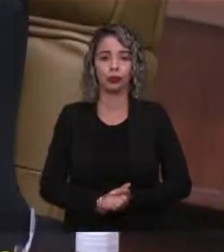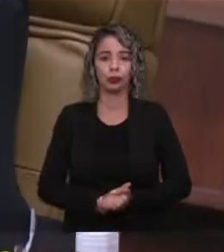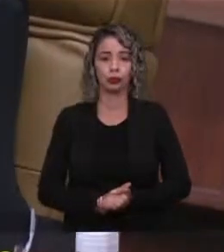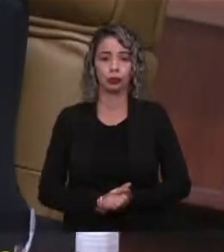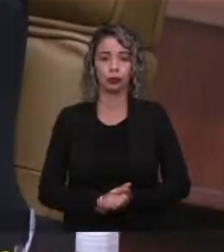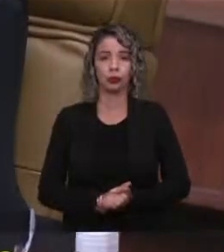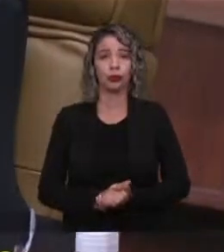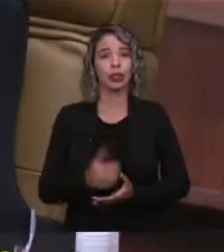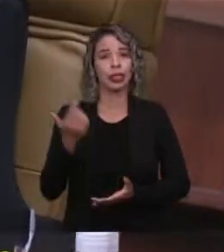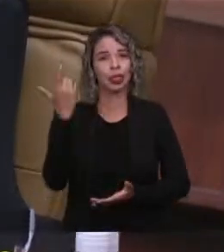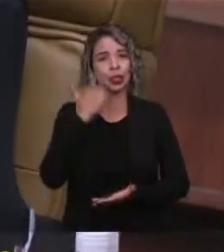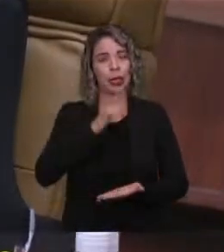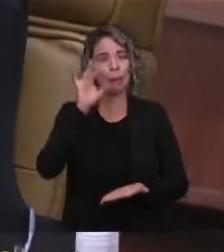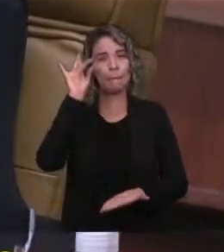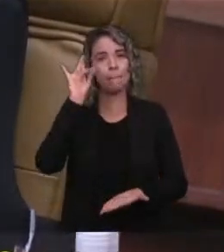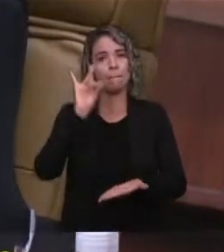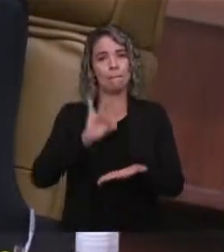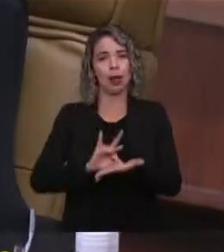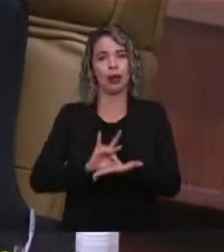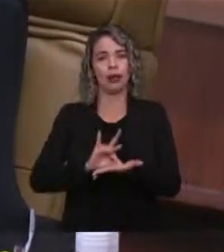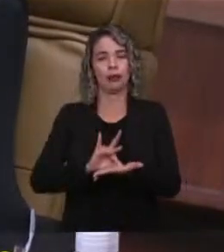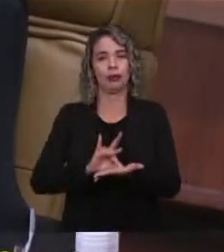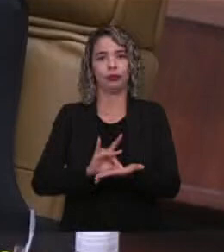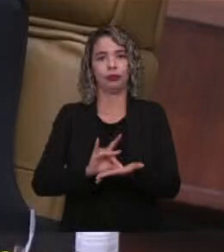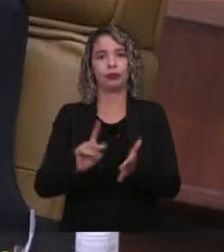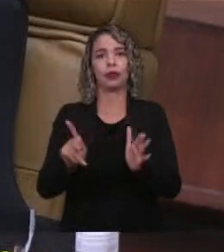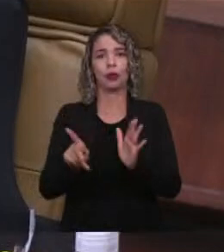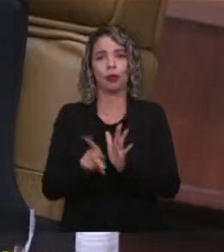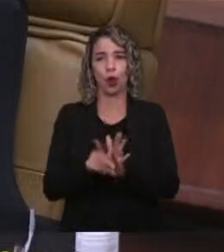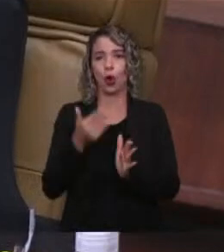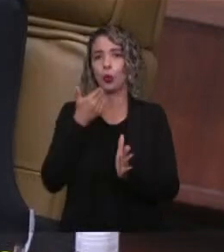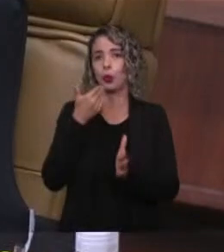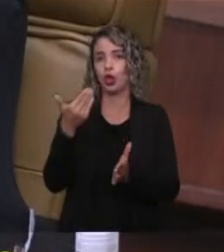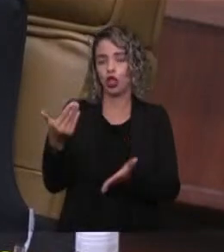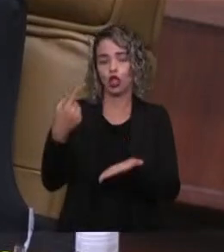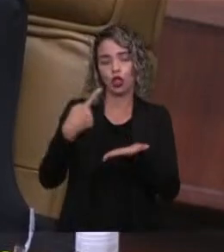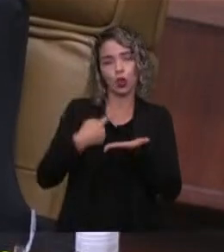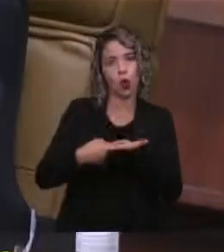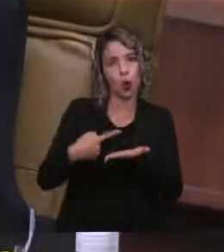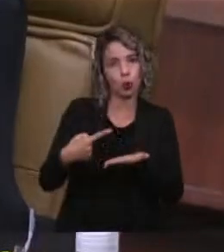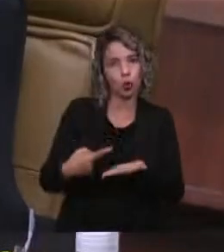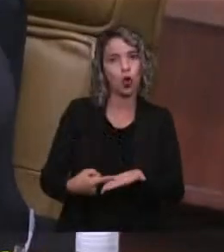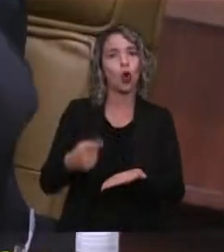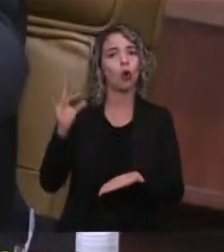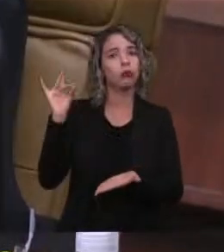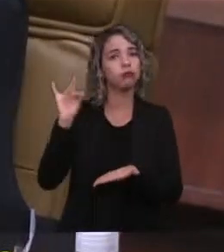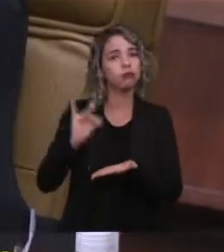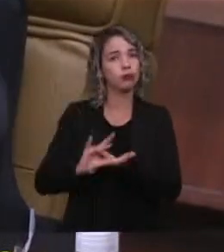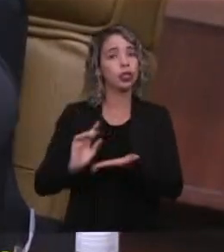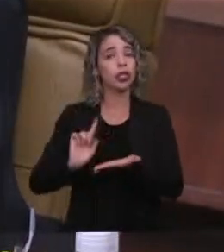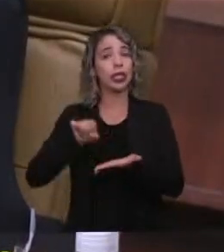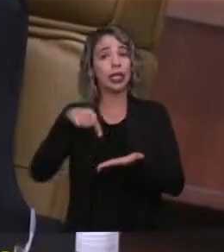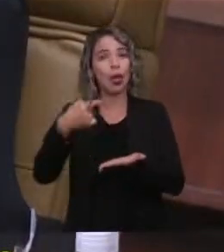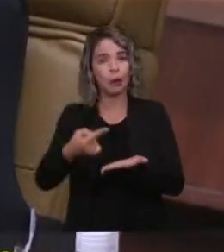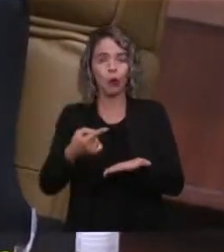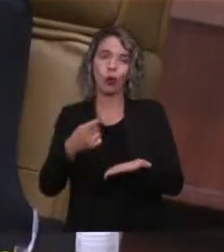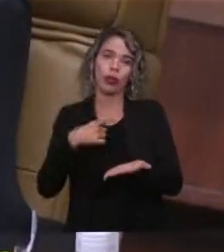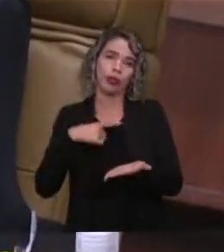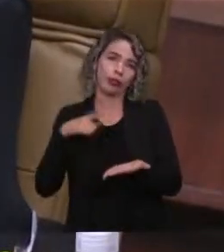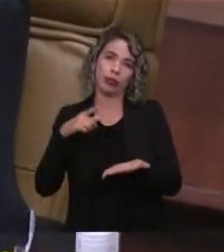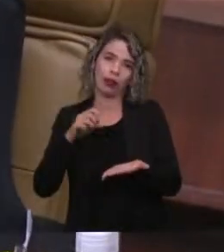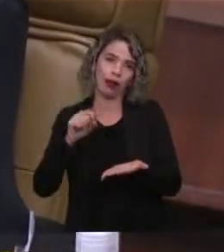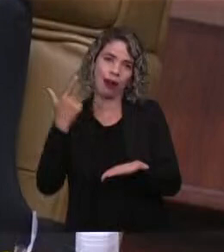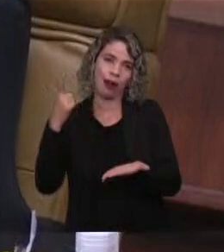que se consumou na solicitação, no acordo, no pacto do injusto, e depois houve,